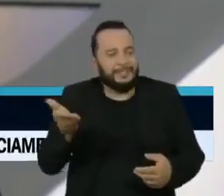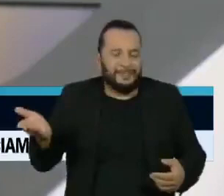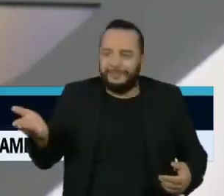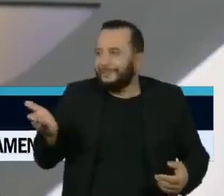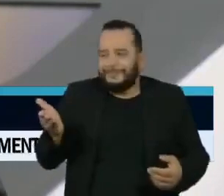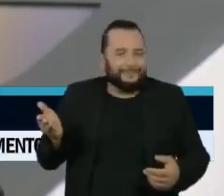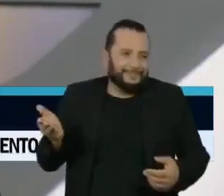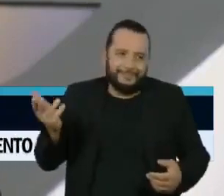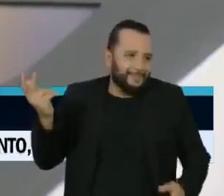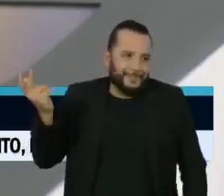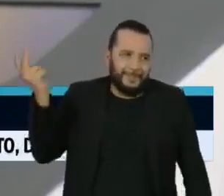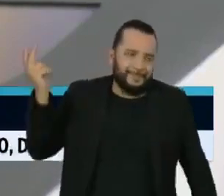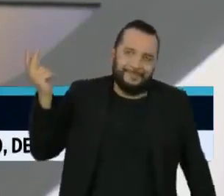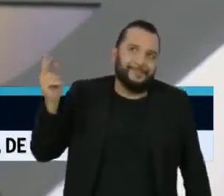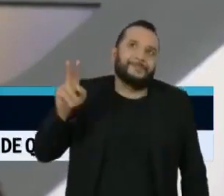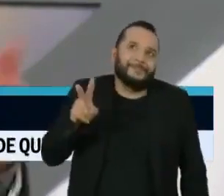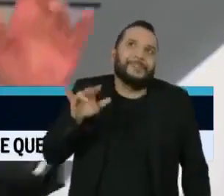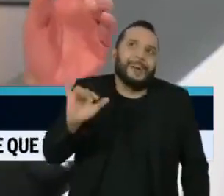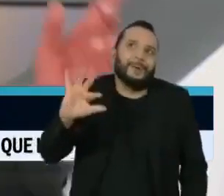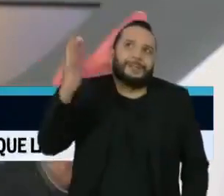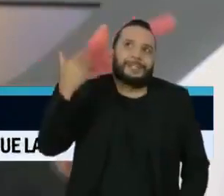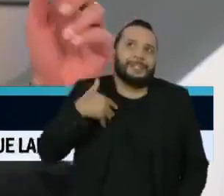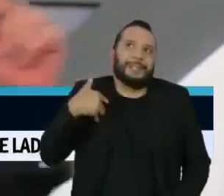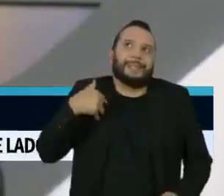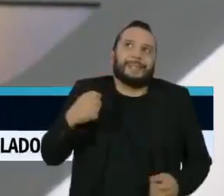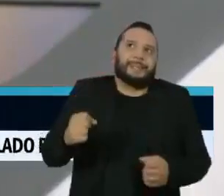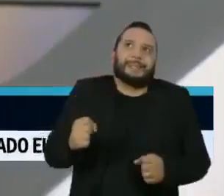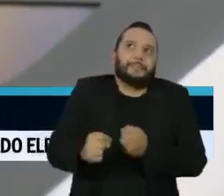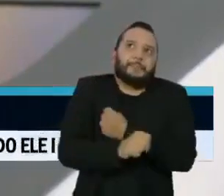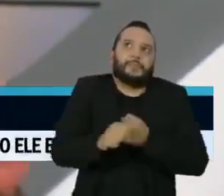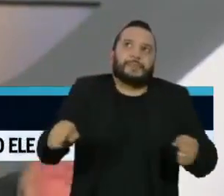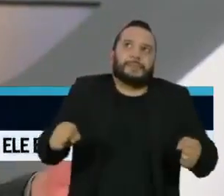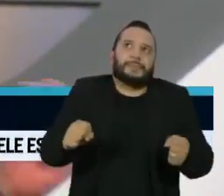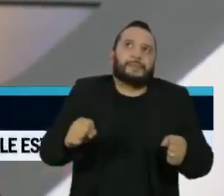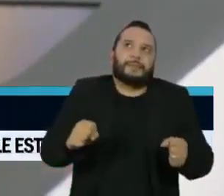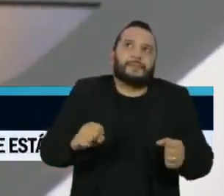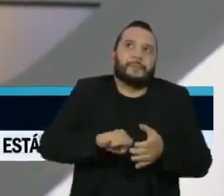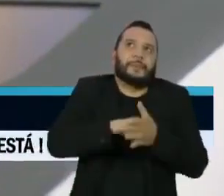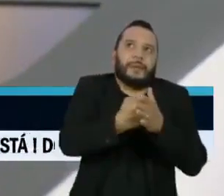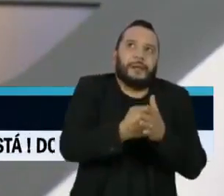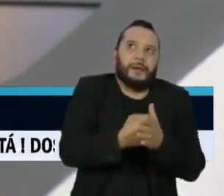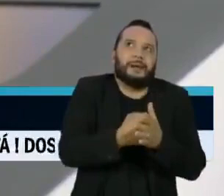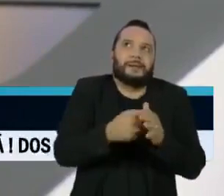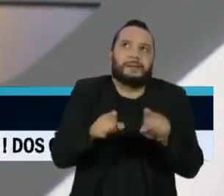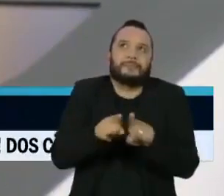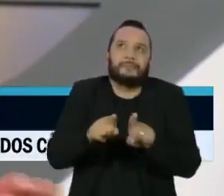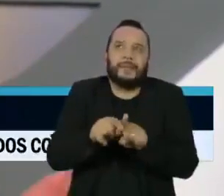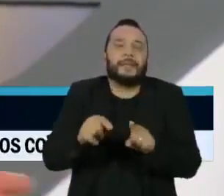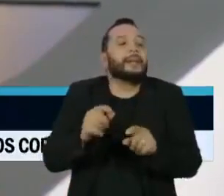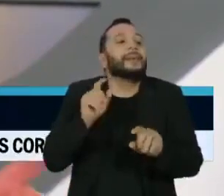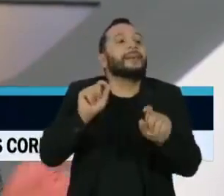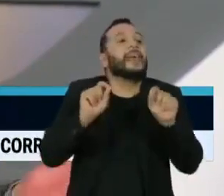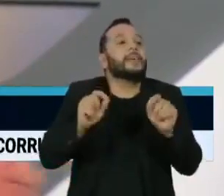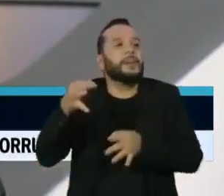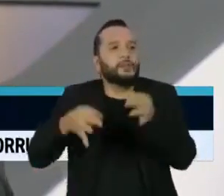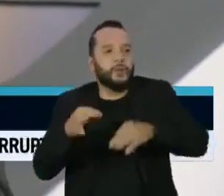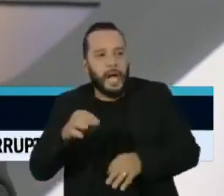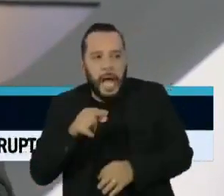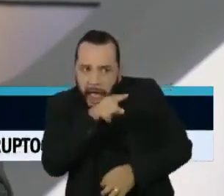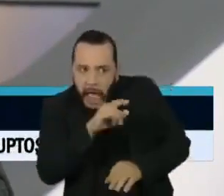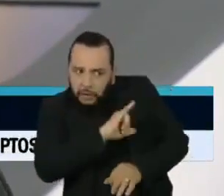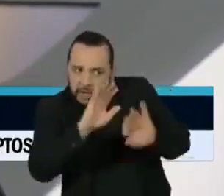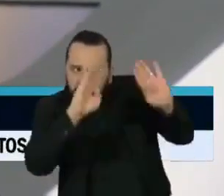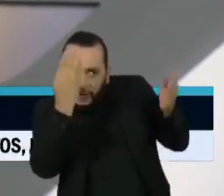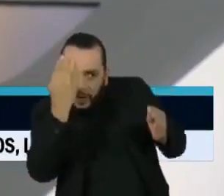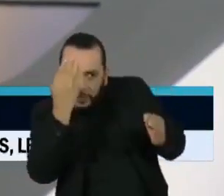acho que é inviável fazer um negócio desse. E quem vai ser, e quem é que vai julgar o que é fake news e o que não é fake news? Né? Porque, em alguns